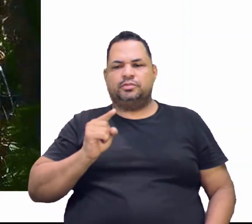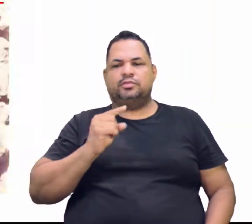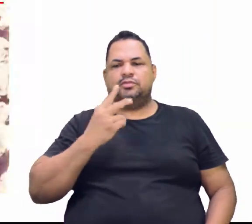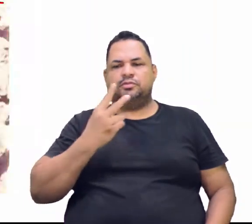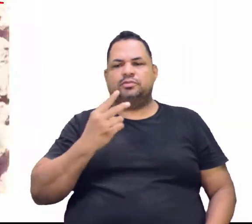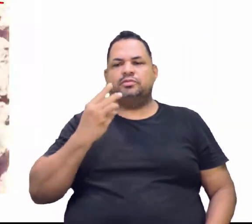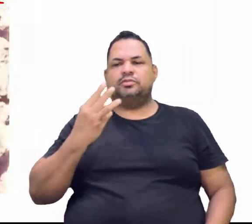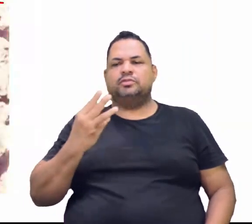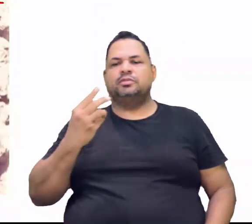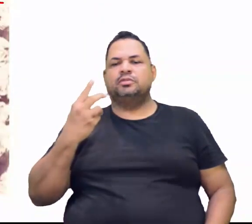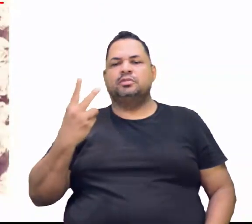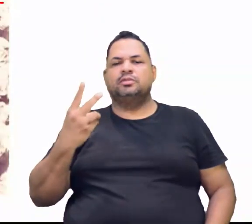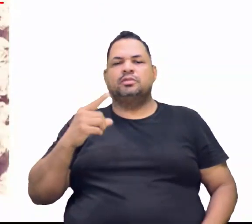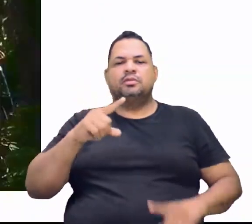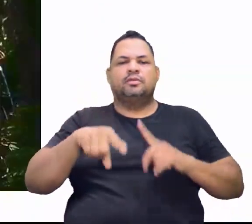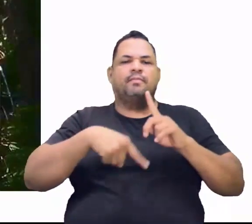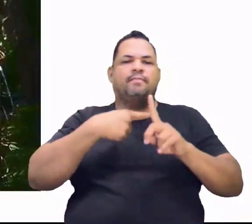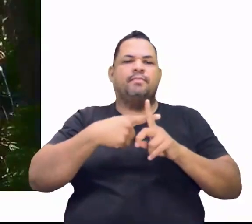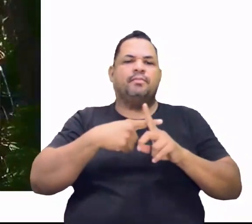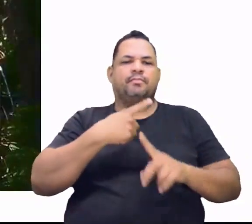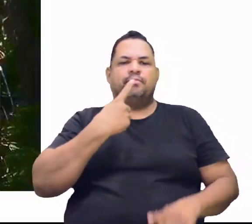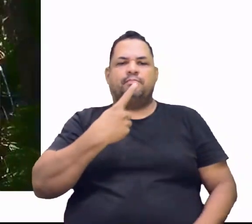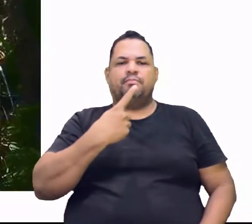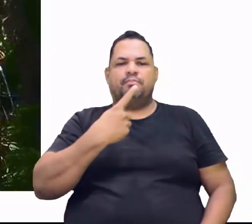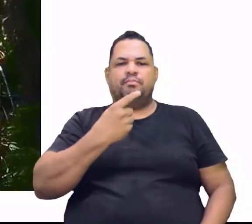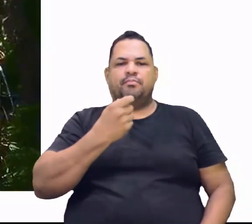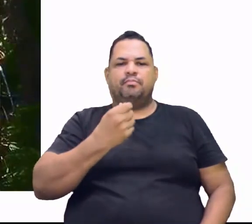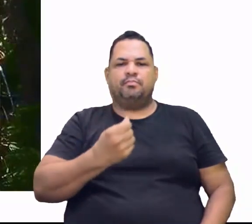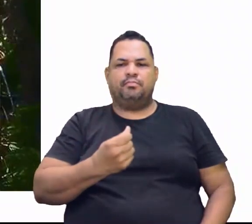2.232 km com mais